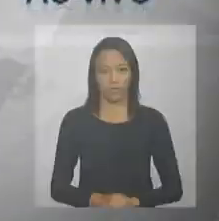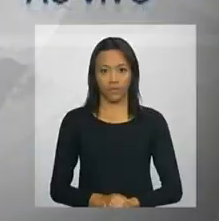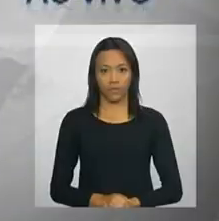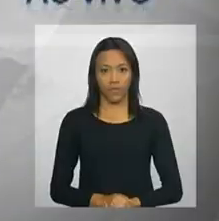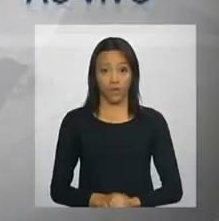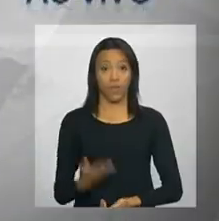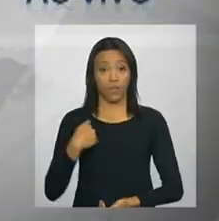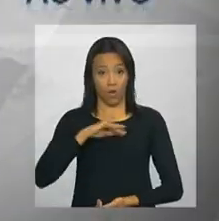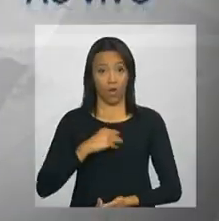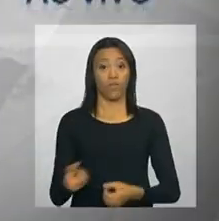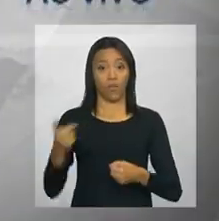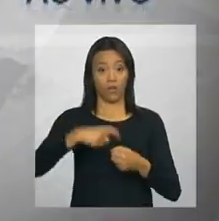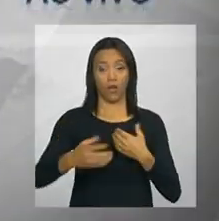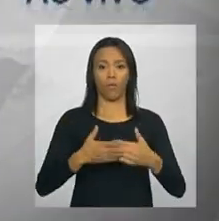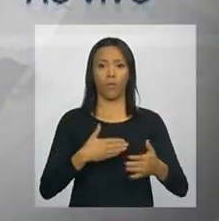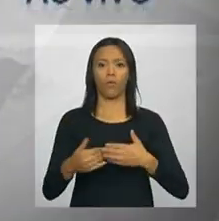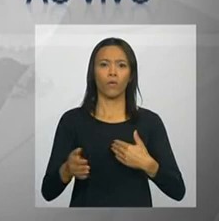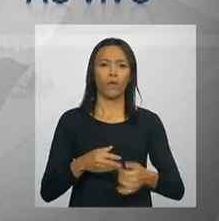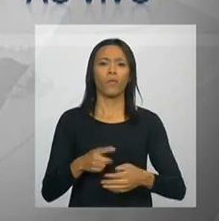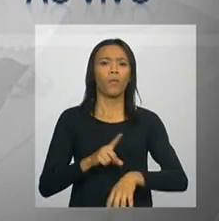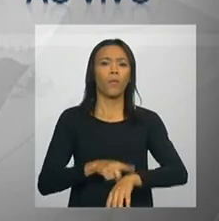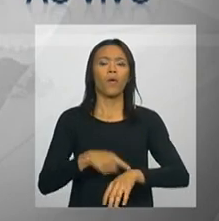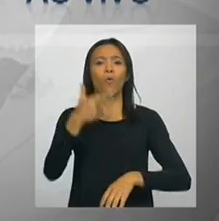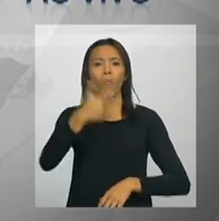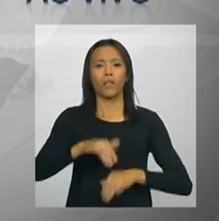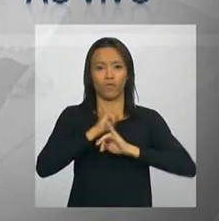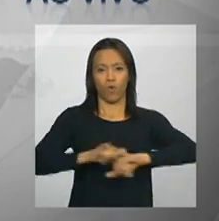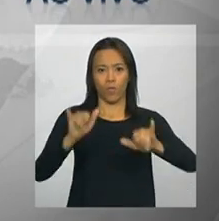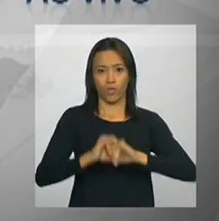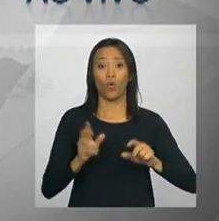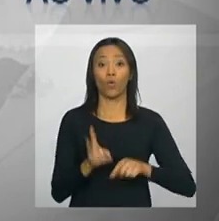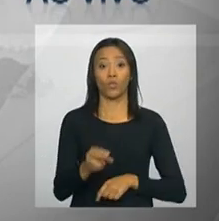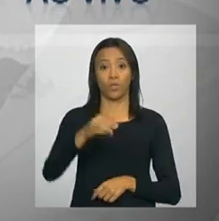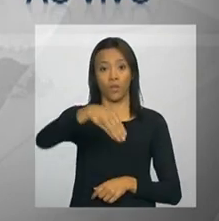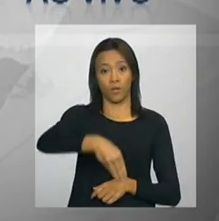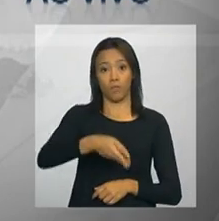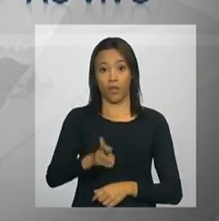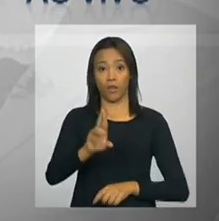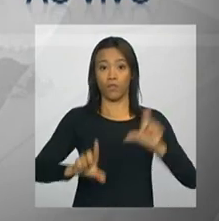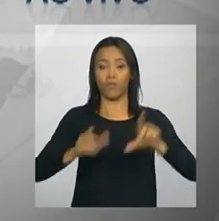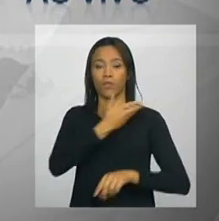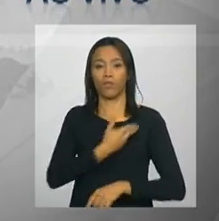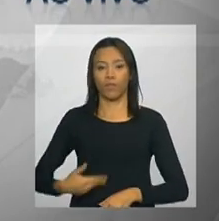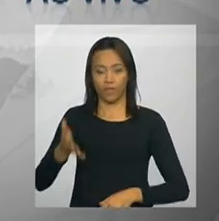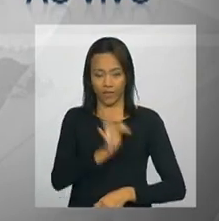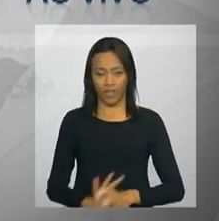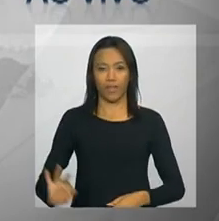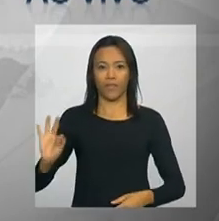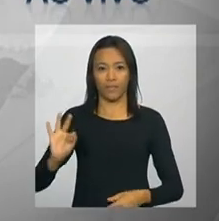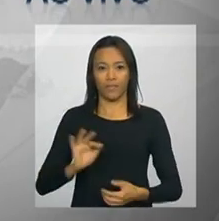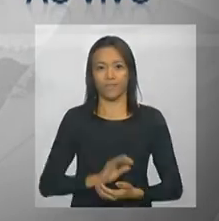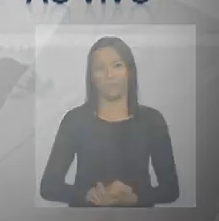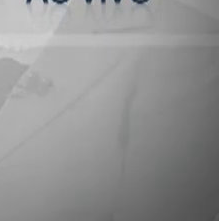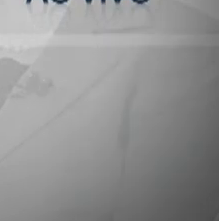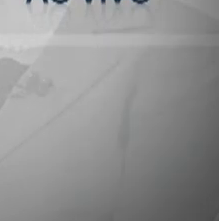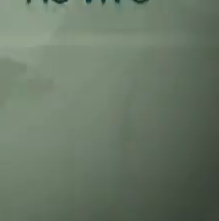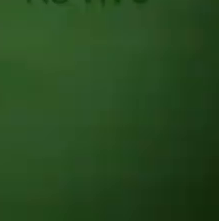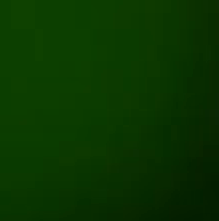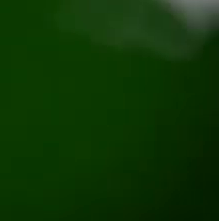e nó podemos voltar a qualquer momento com outras informações Continue com a gente NBR a TV do Governo